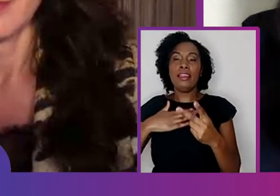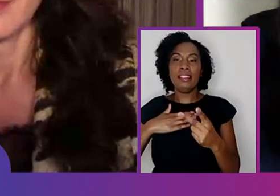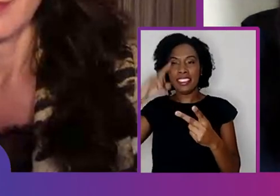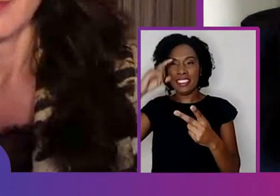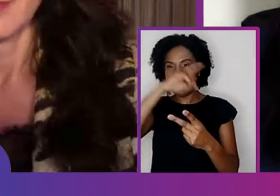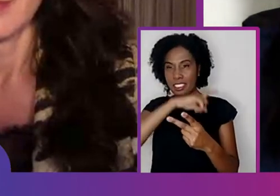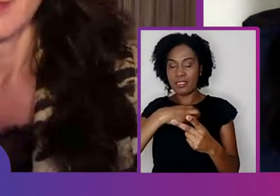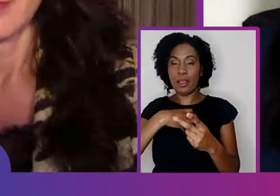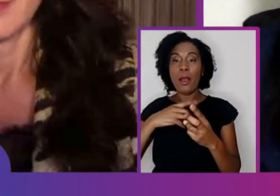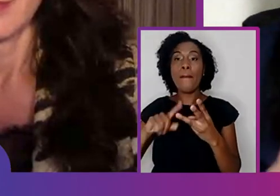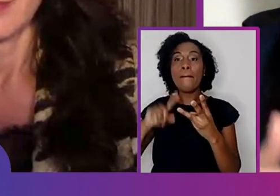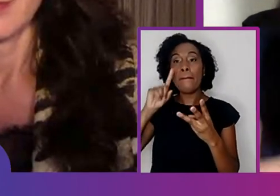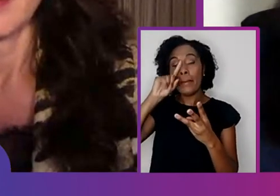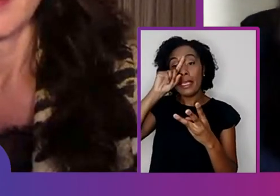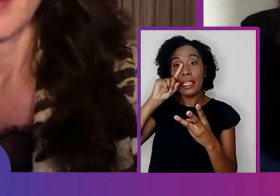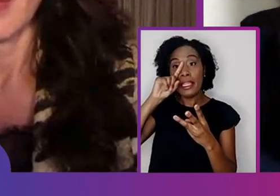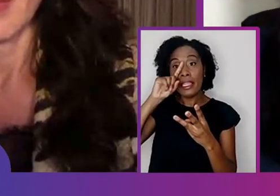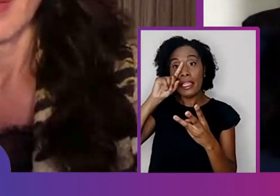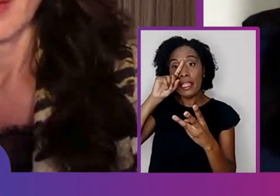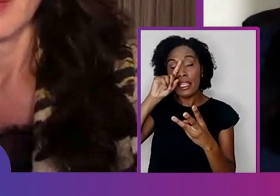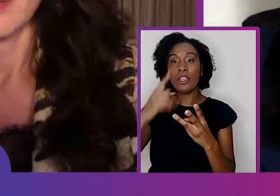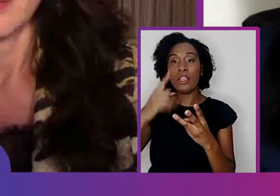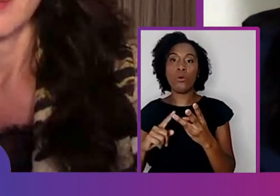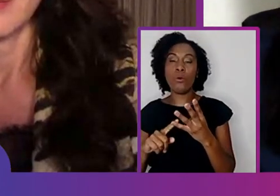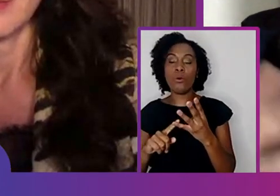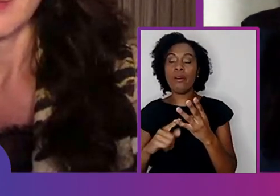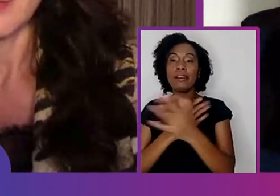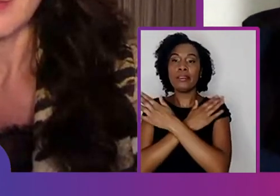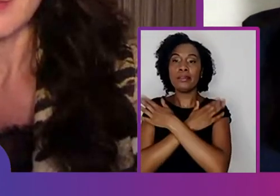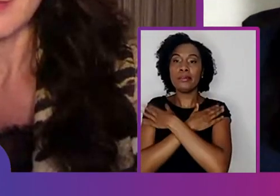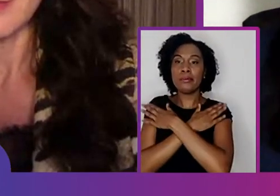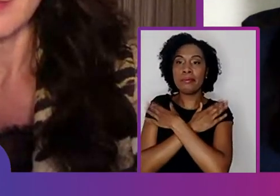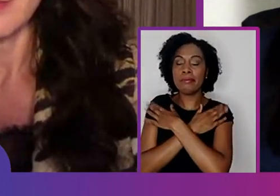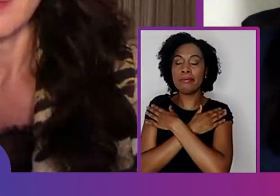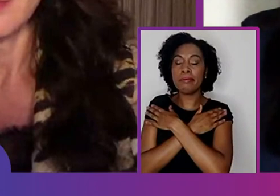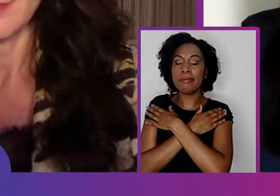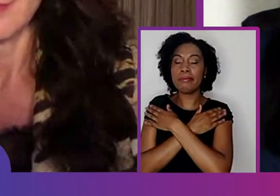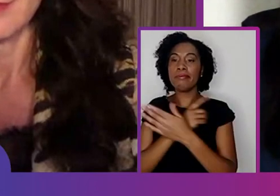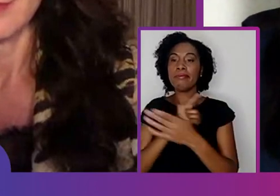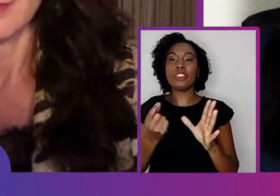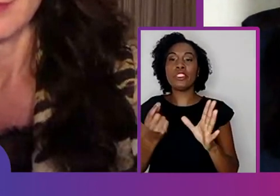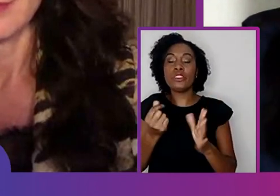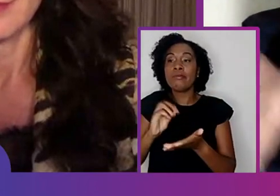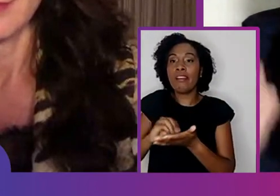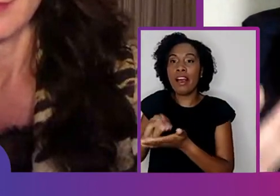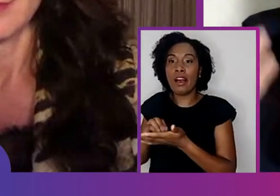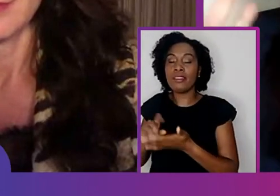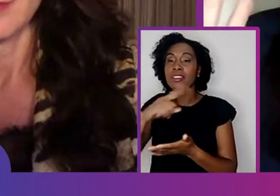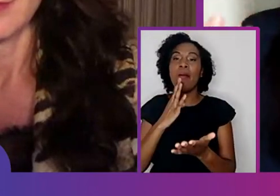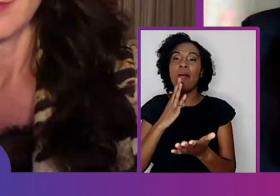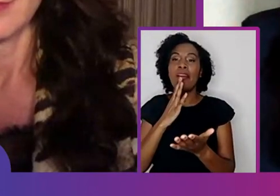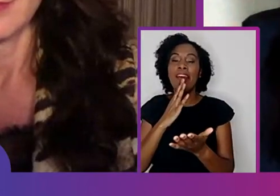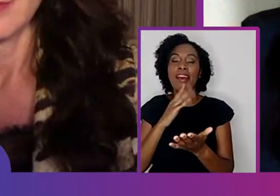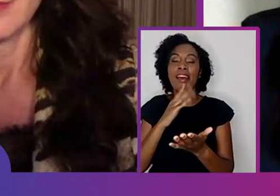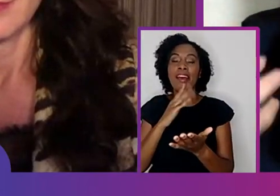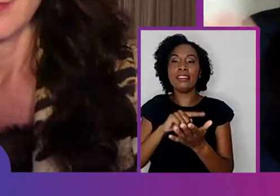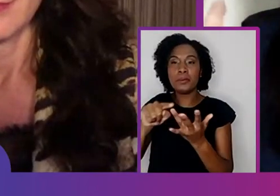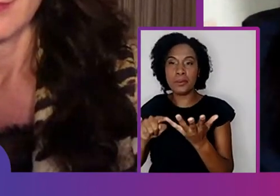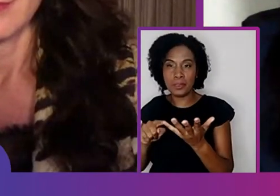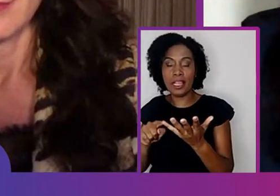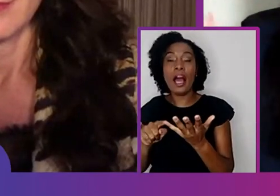que é falta de emprego, o que é falta de dinheiro, a gente sabe o que essas coisas significam e pode